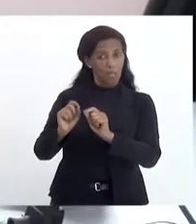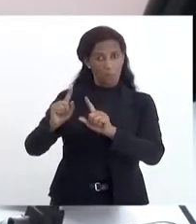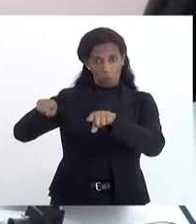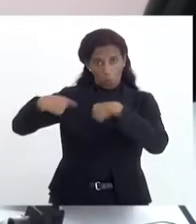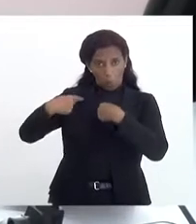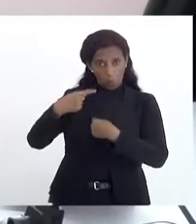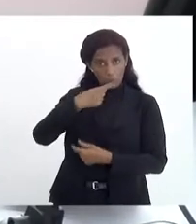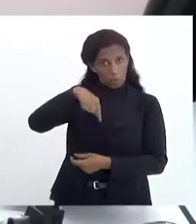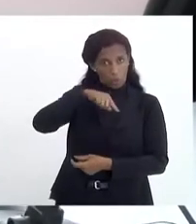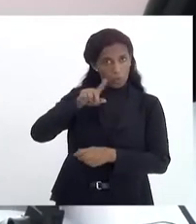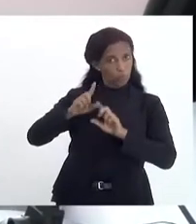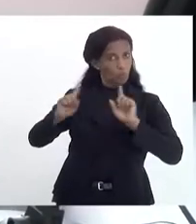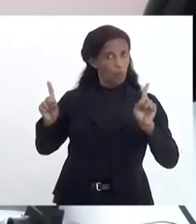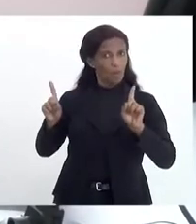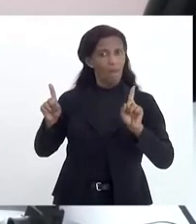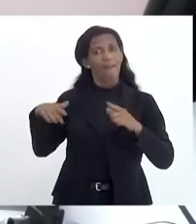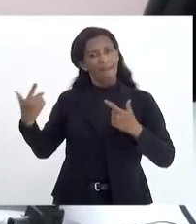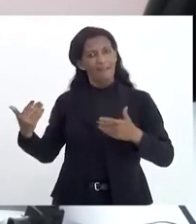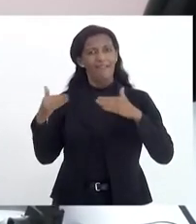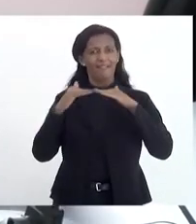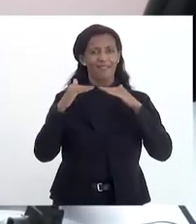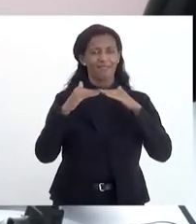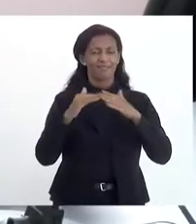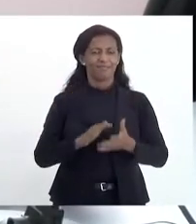nós, é a nosso favor.